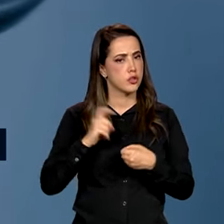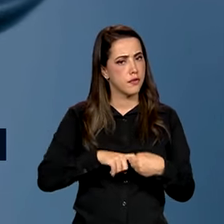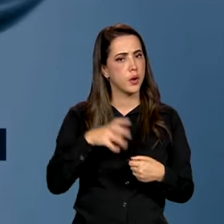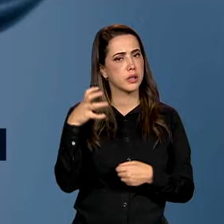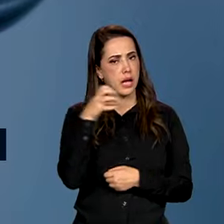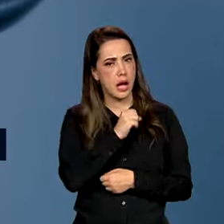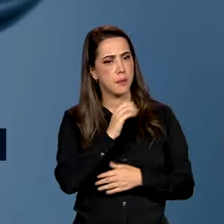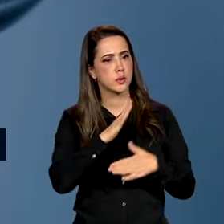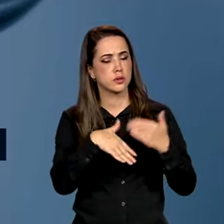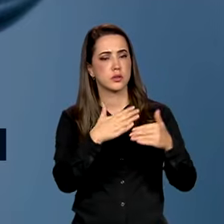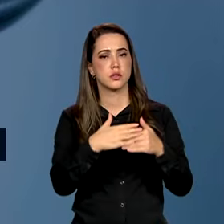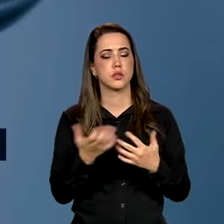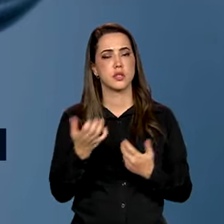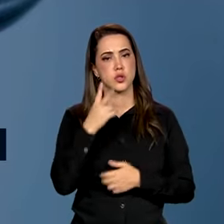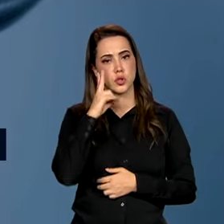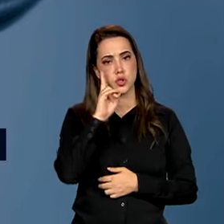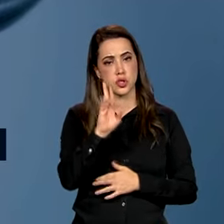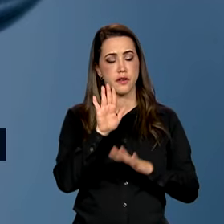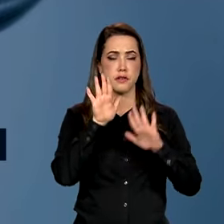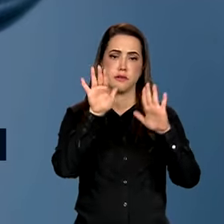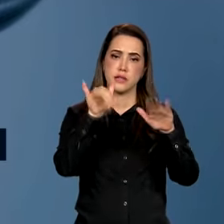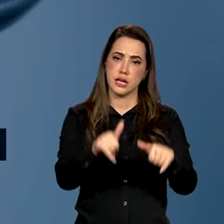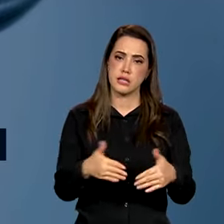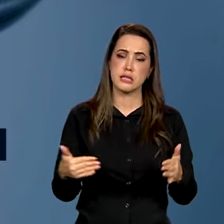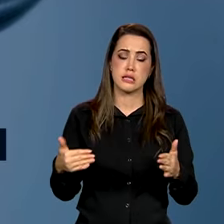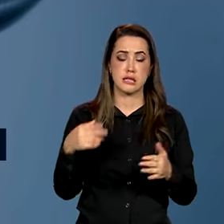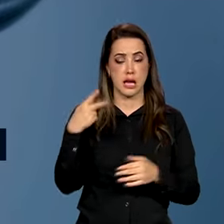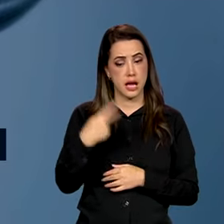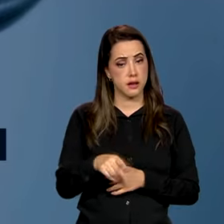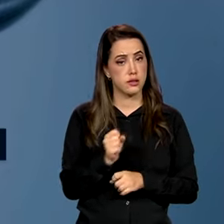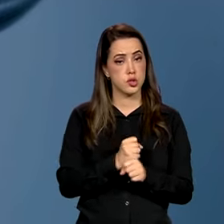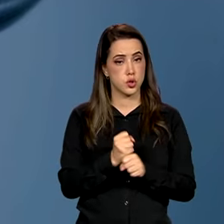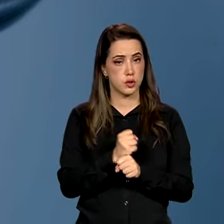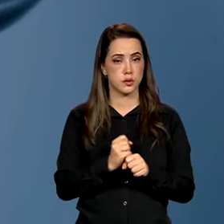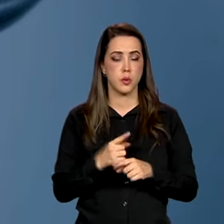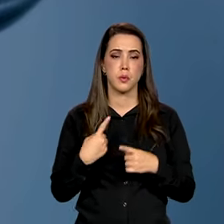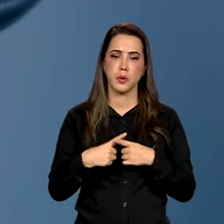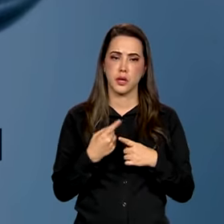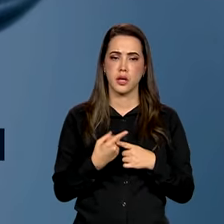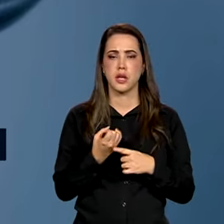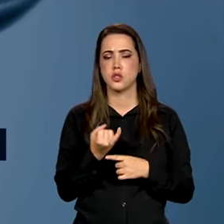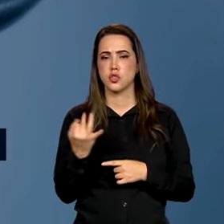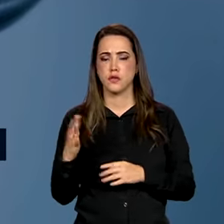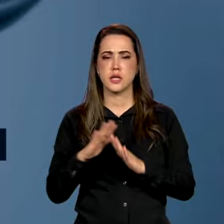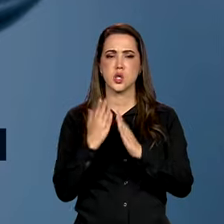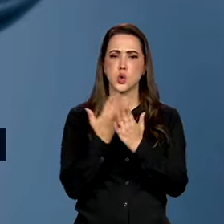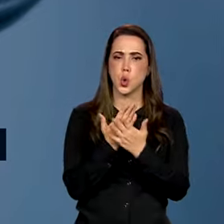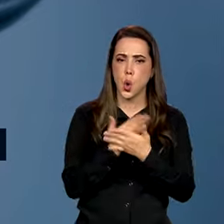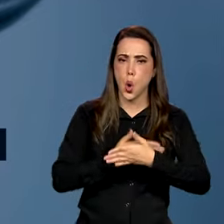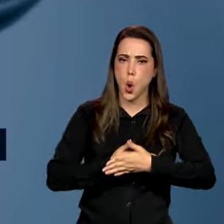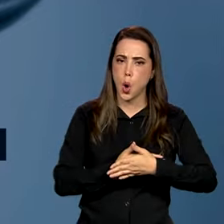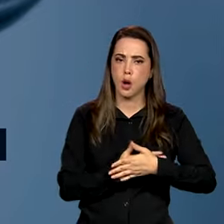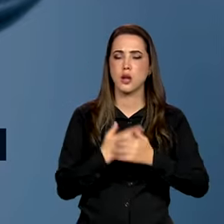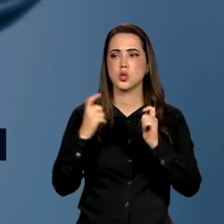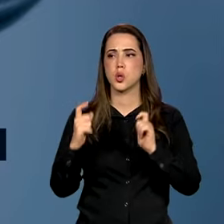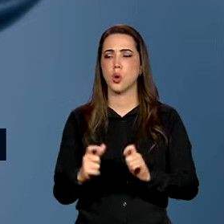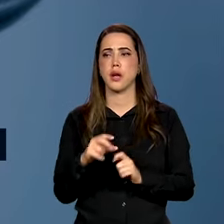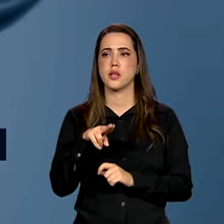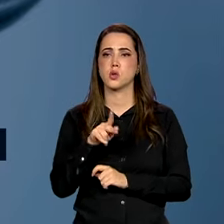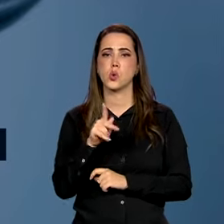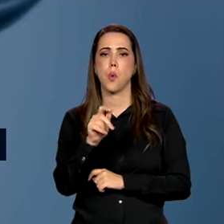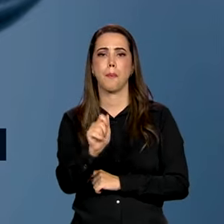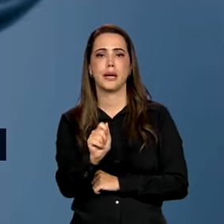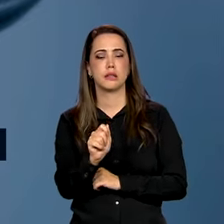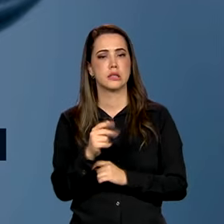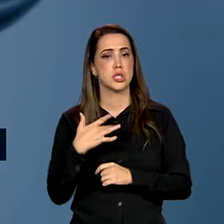na sua grande maioria vê-las concluídas ainda este ano porque são creches escolas unidade de saúde upas